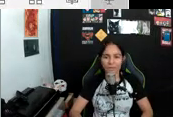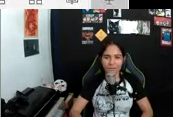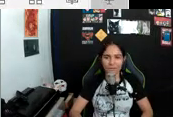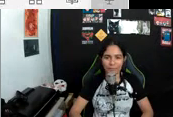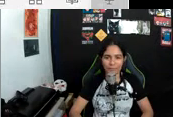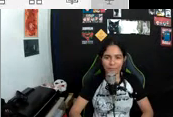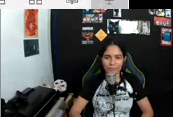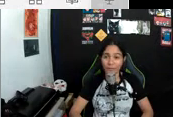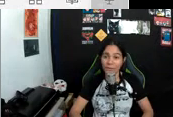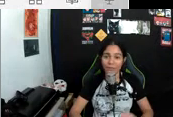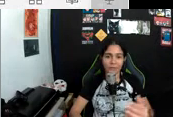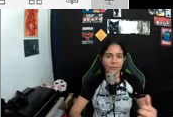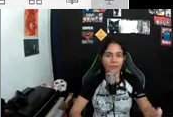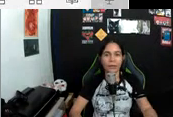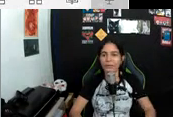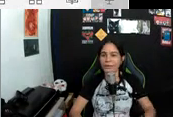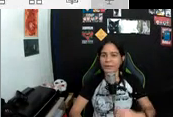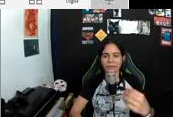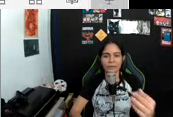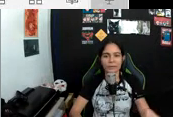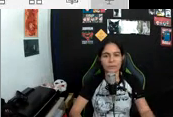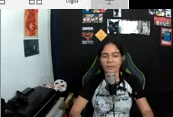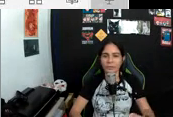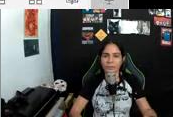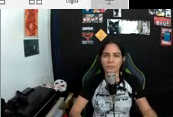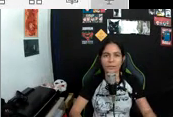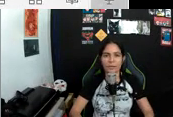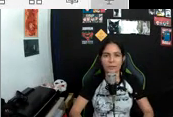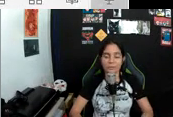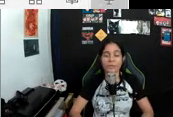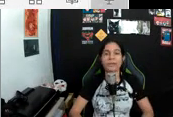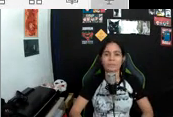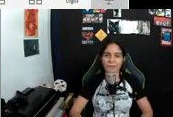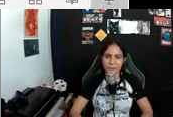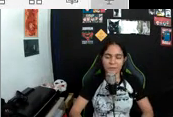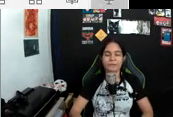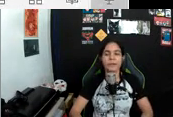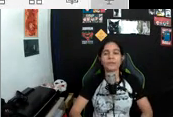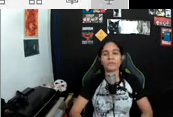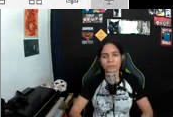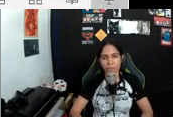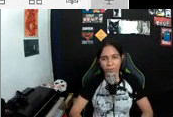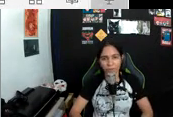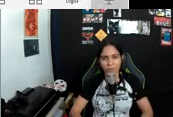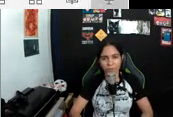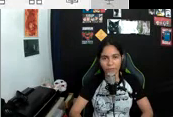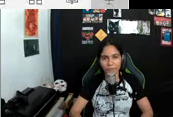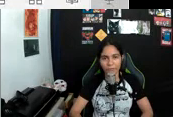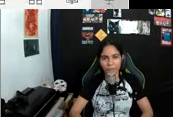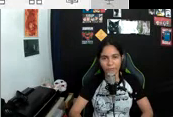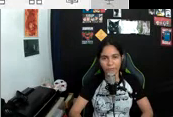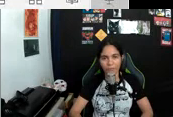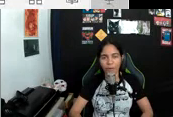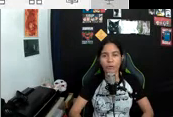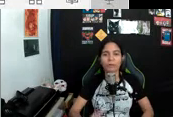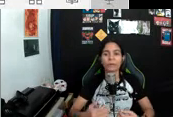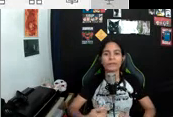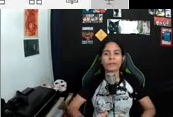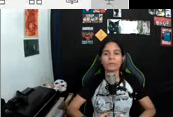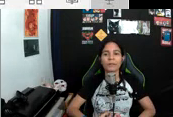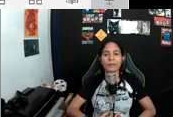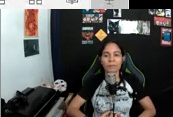mandou você fazer? A medicação, o tratamento da paciente, ele precisa ser feito no tempo correto.